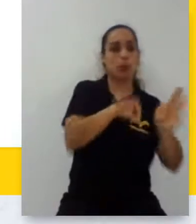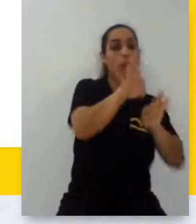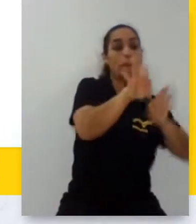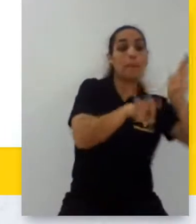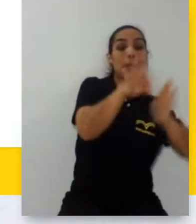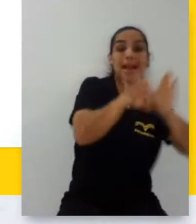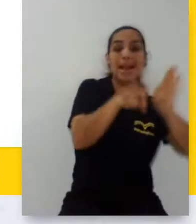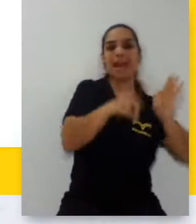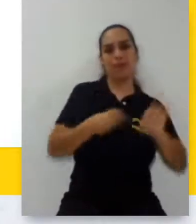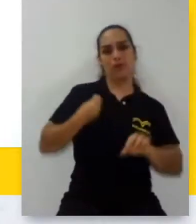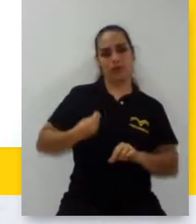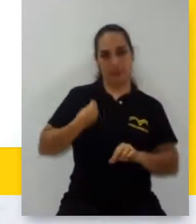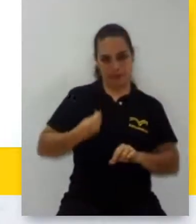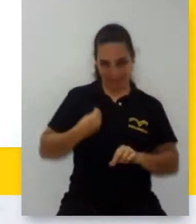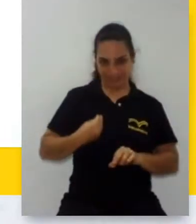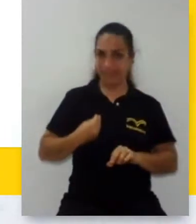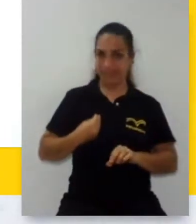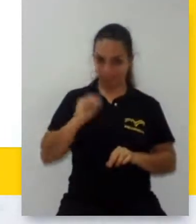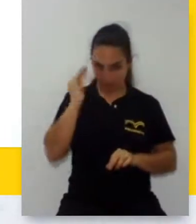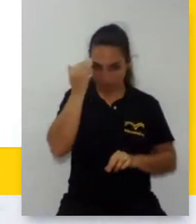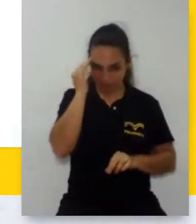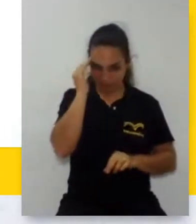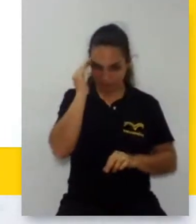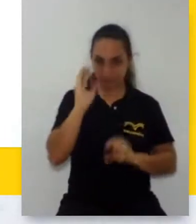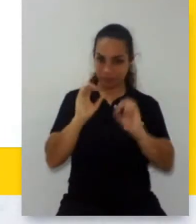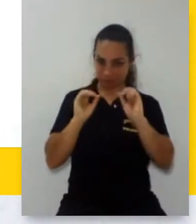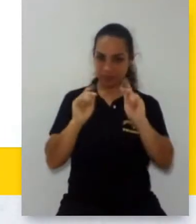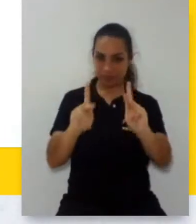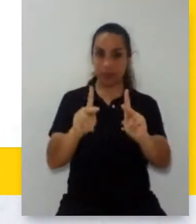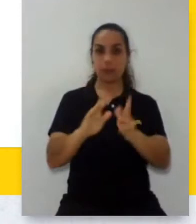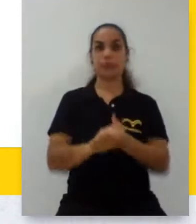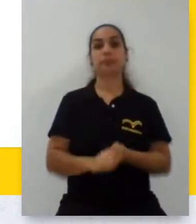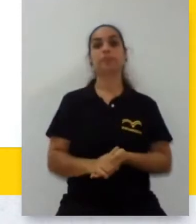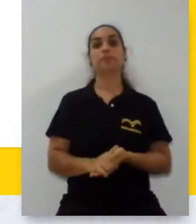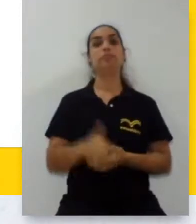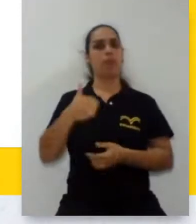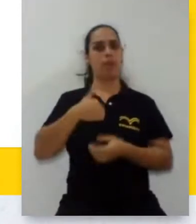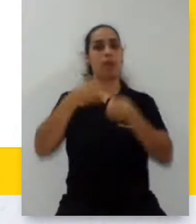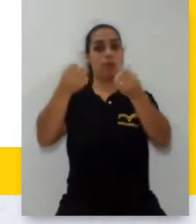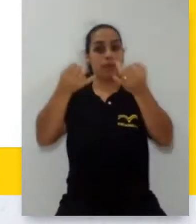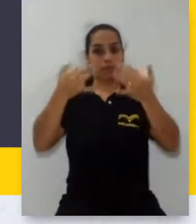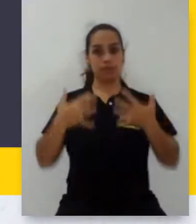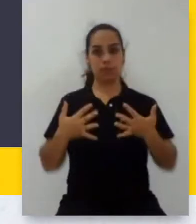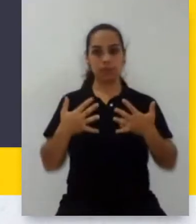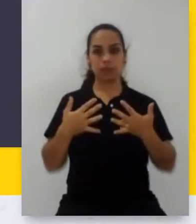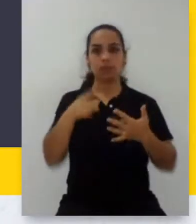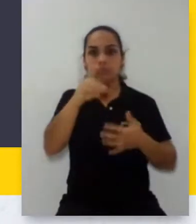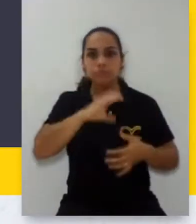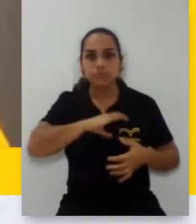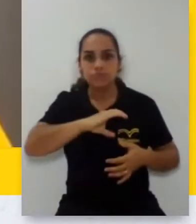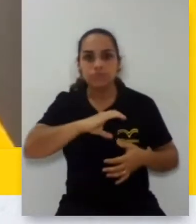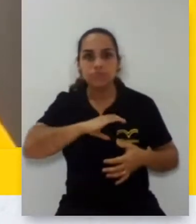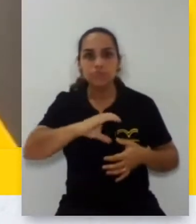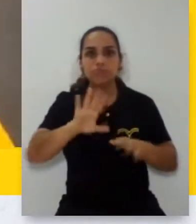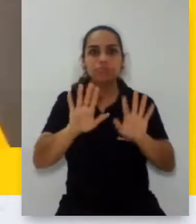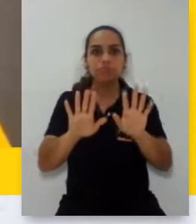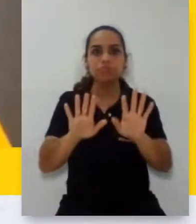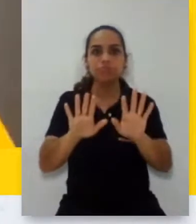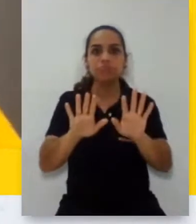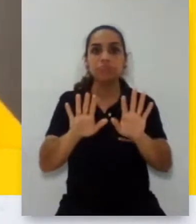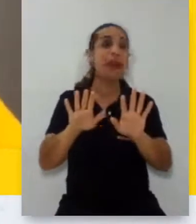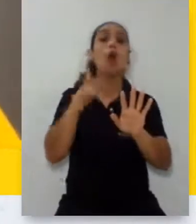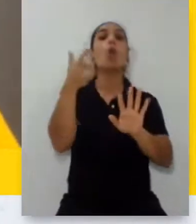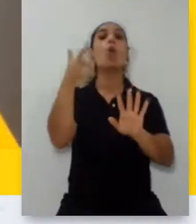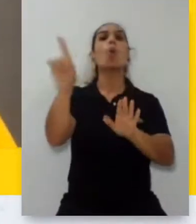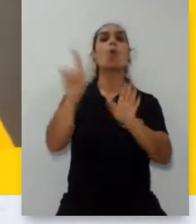já. Certo? Então, eu falei para vocês que a ideia... Mike, quer comentar? Então, e a Simone ainda que diz que, ainda